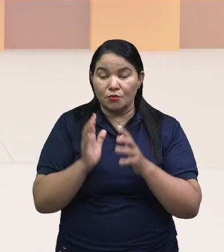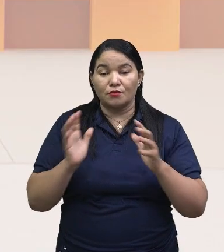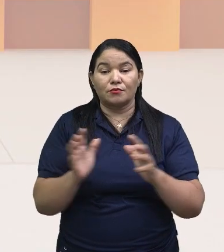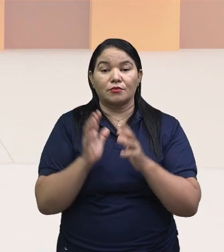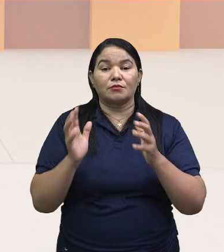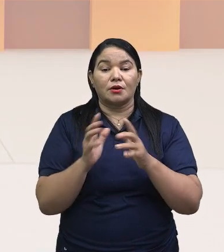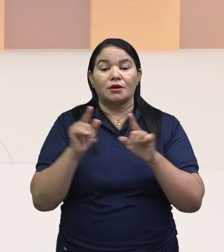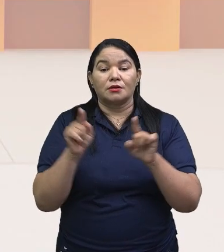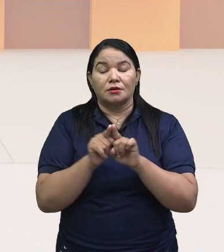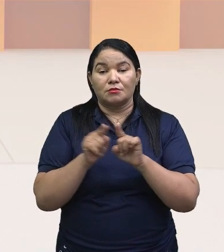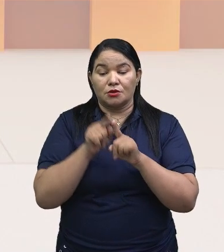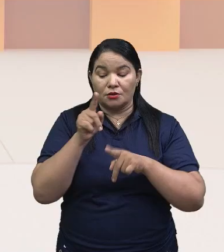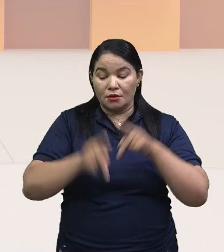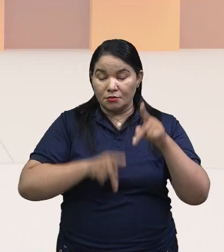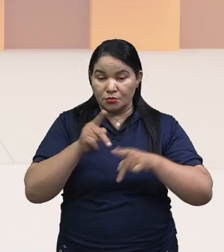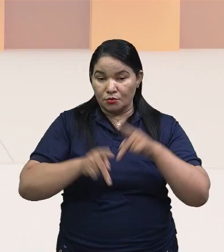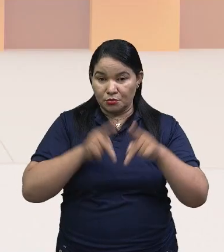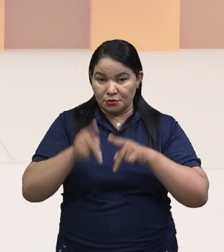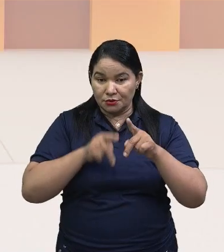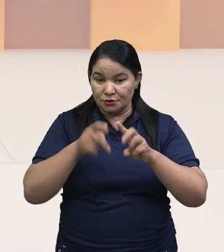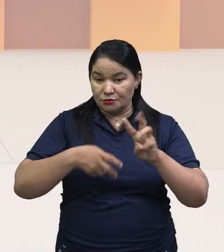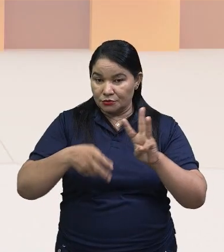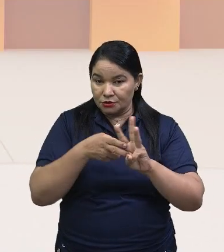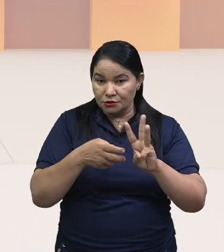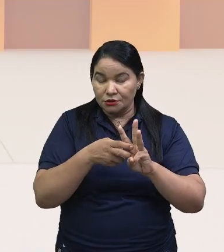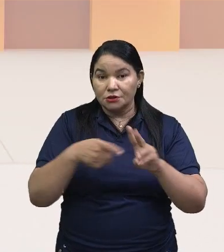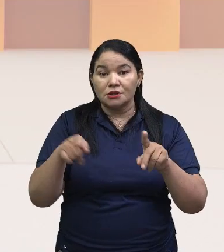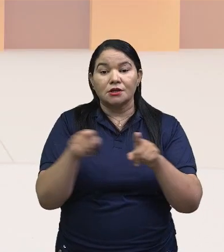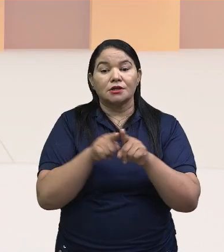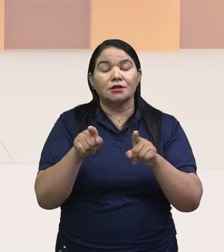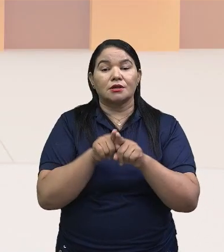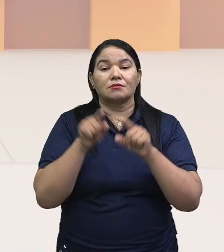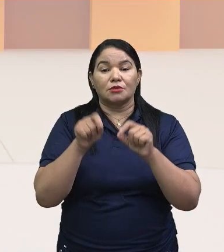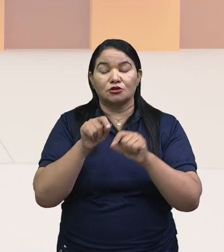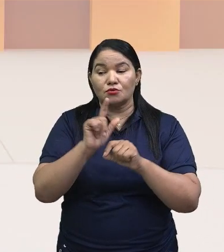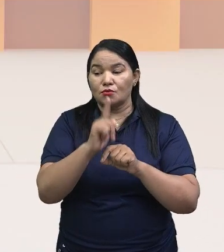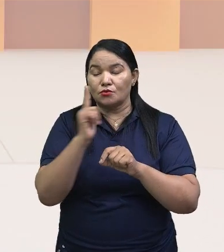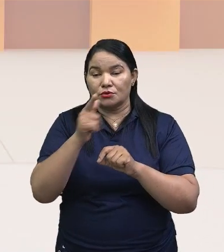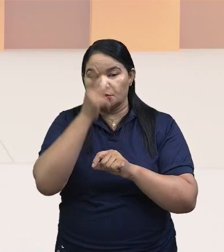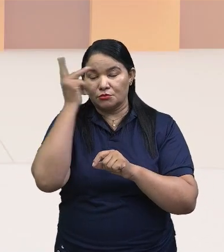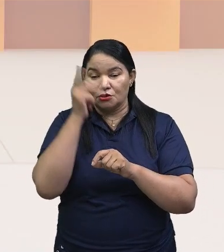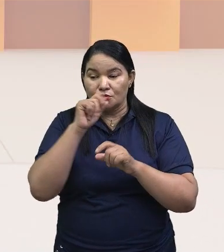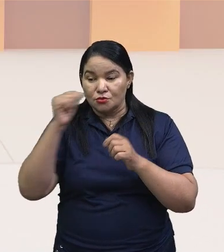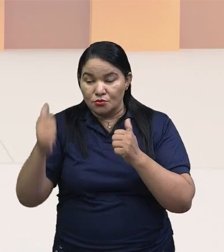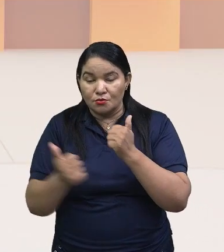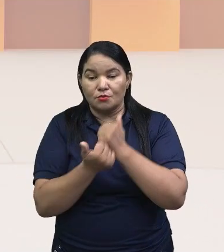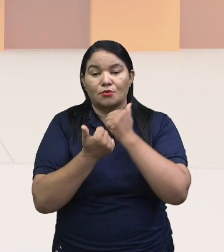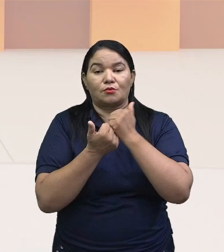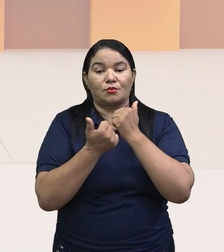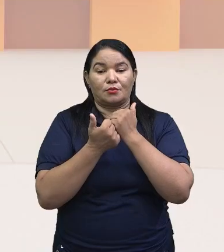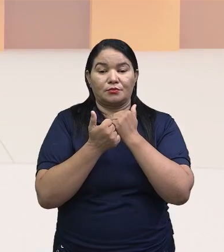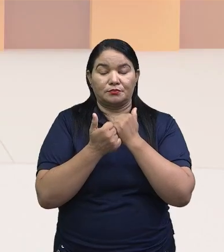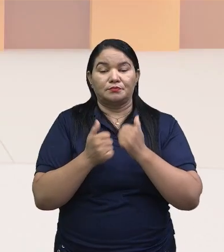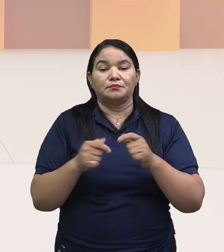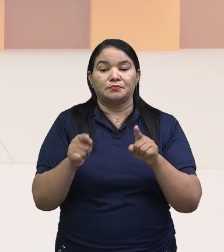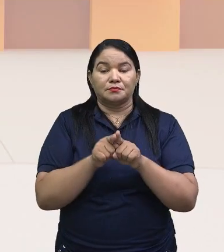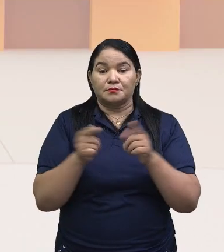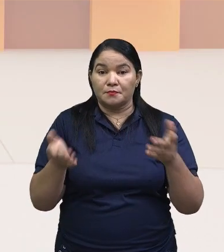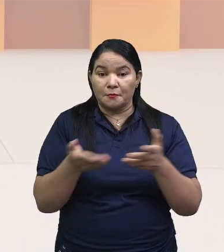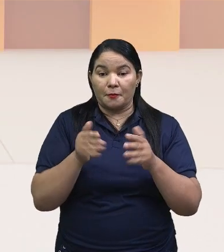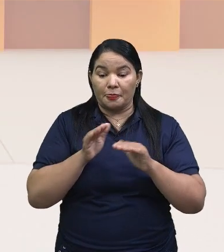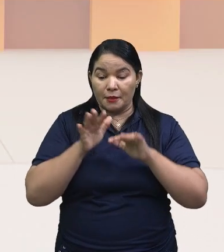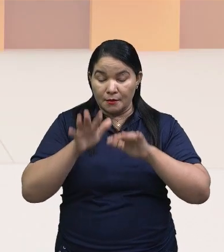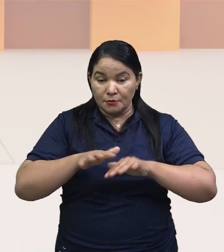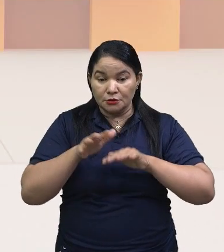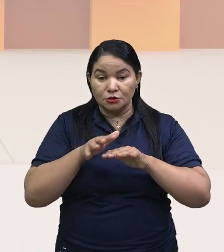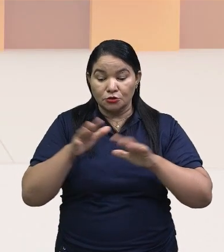tanto da população indígena quanto de apoiadores externos. Então, essa mobilização vai ser feita e